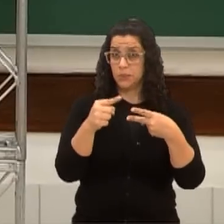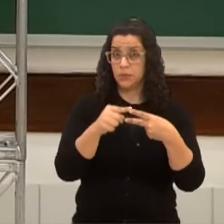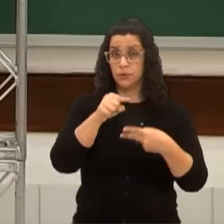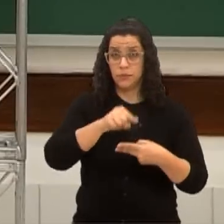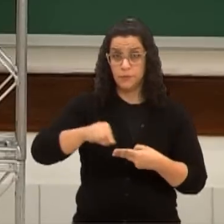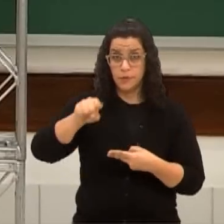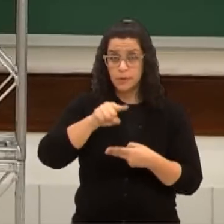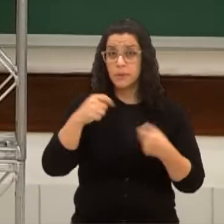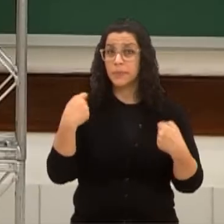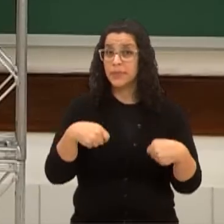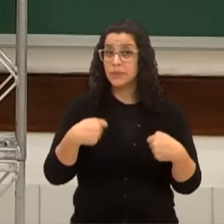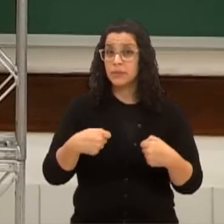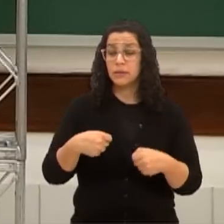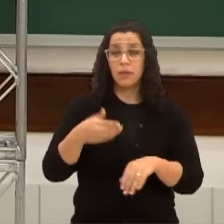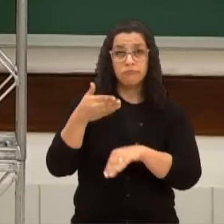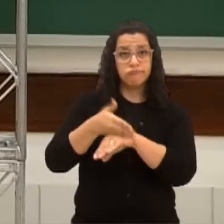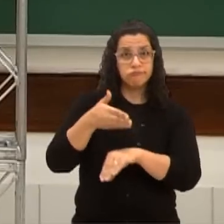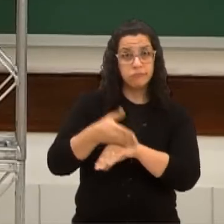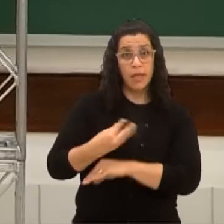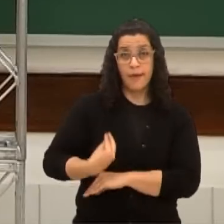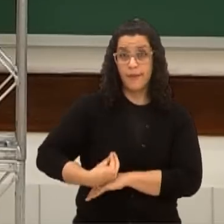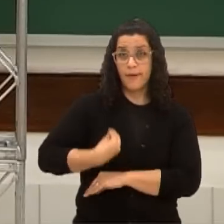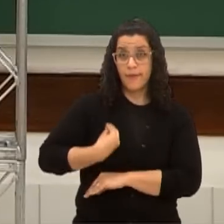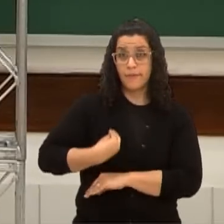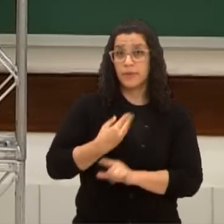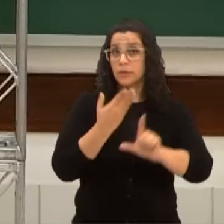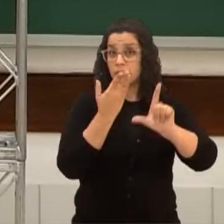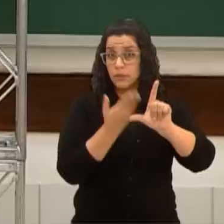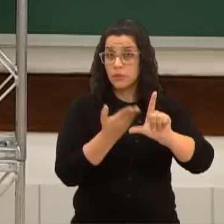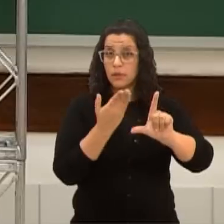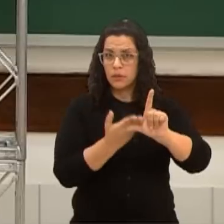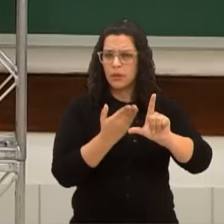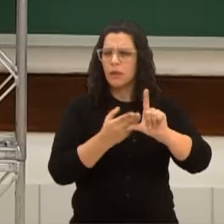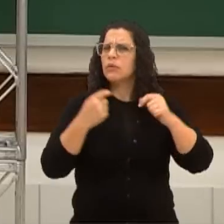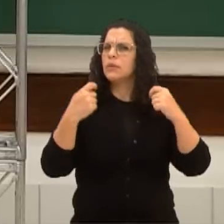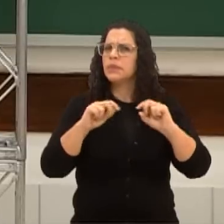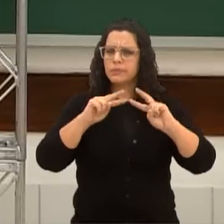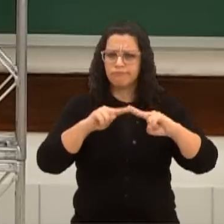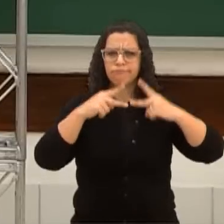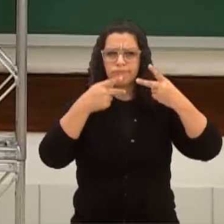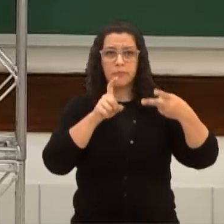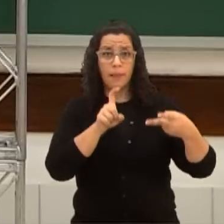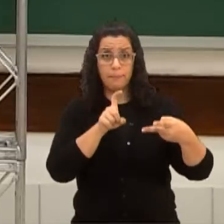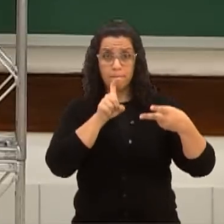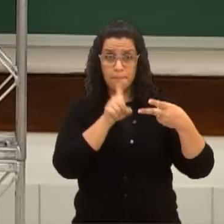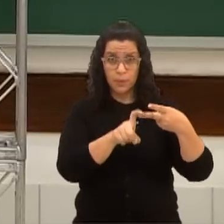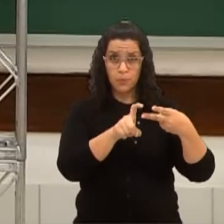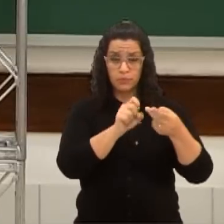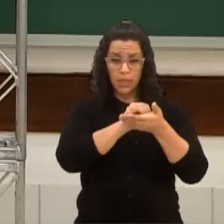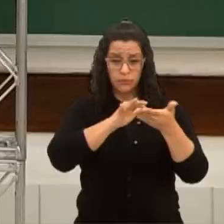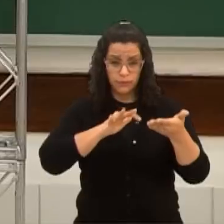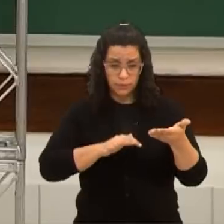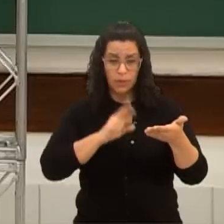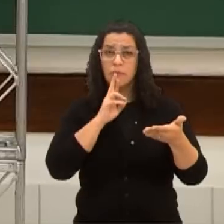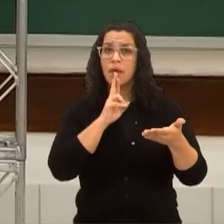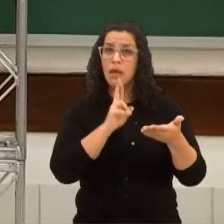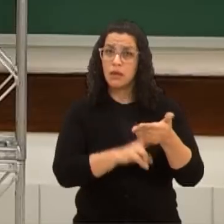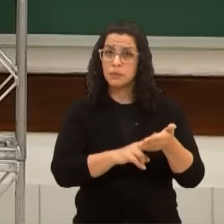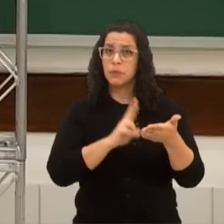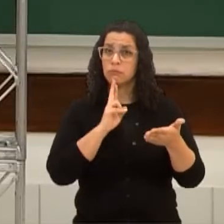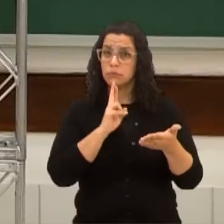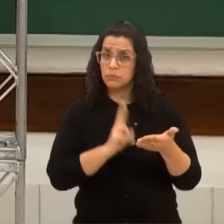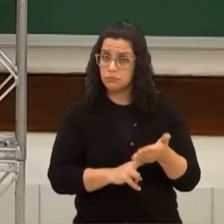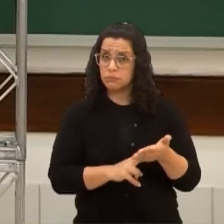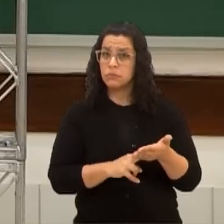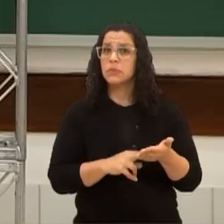primeiro, para você marcar a sua frequência no Classroom, você precisa acessar a atividade obrigatória, responder as